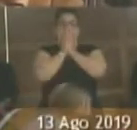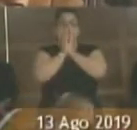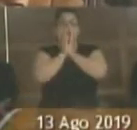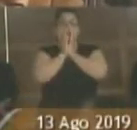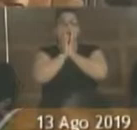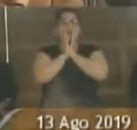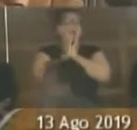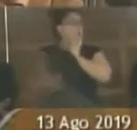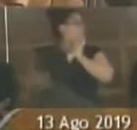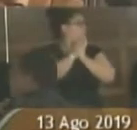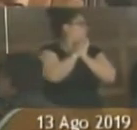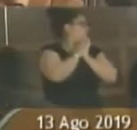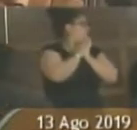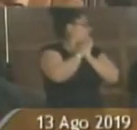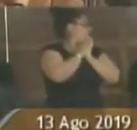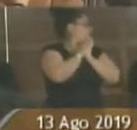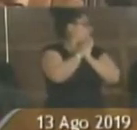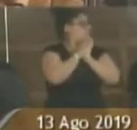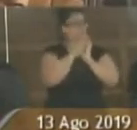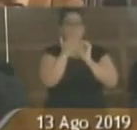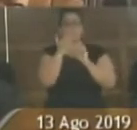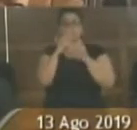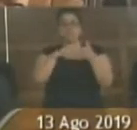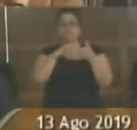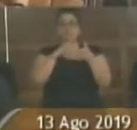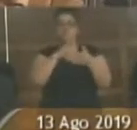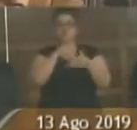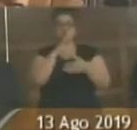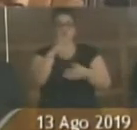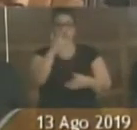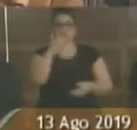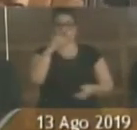Eu gostaria, senhor presidente, pedir regime de urgência no meu requerimento